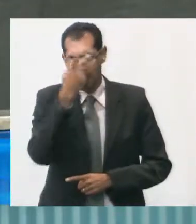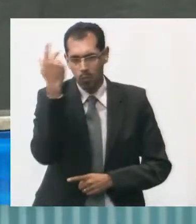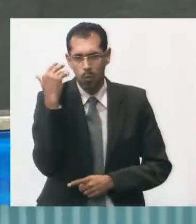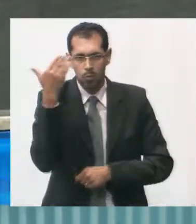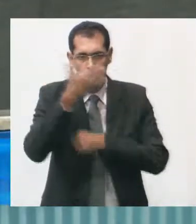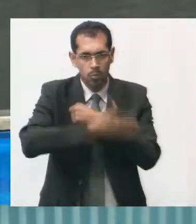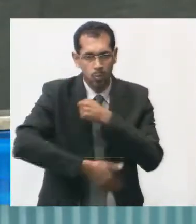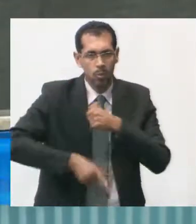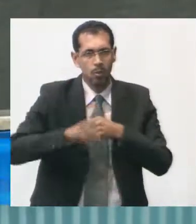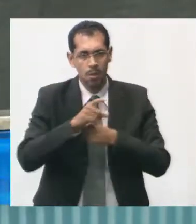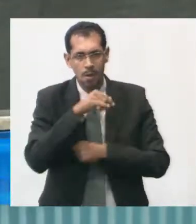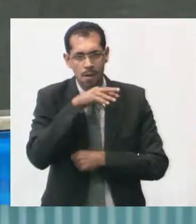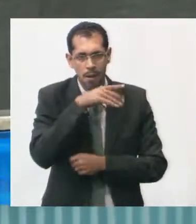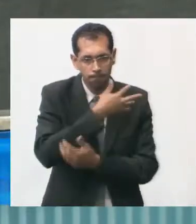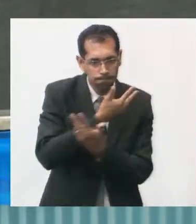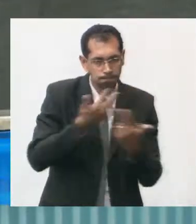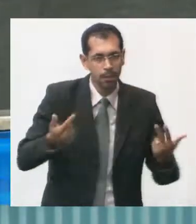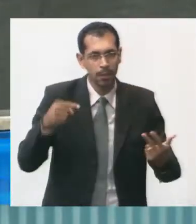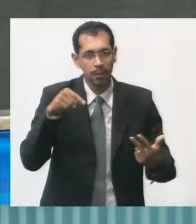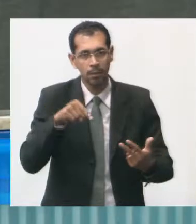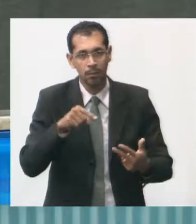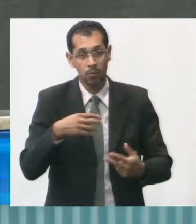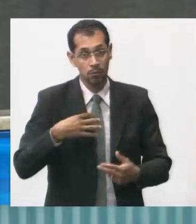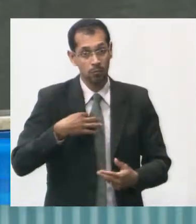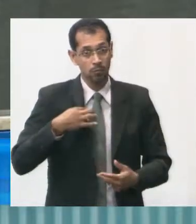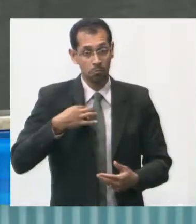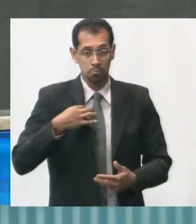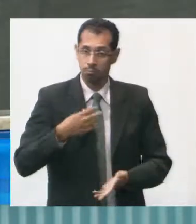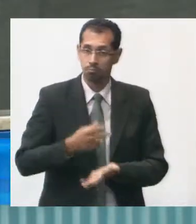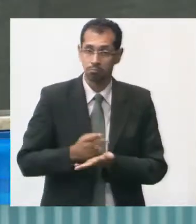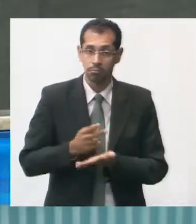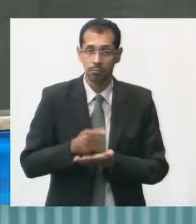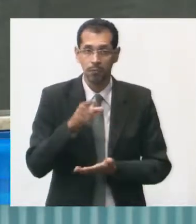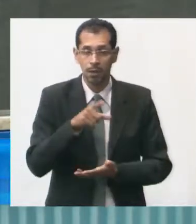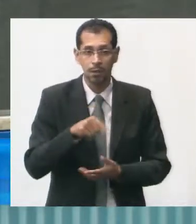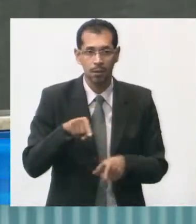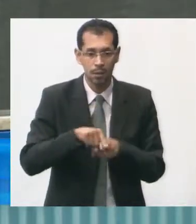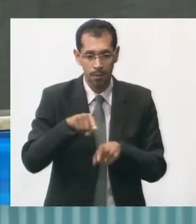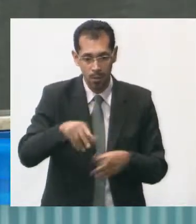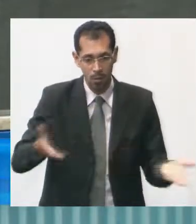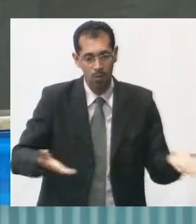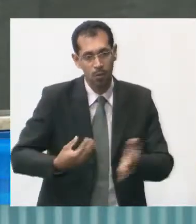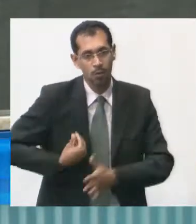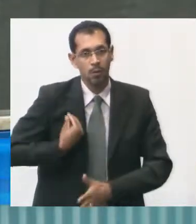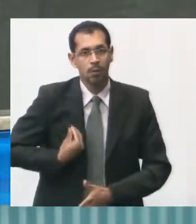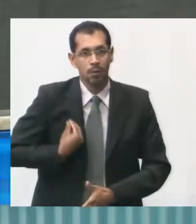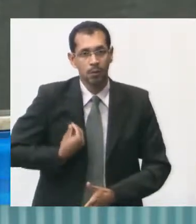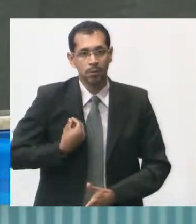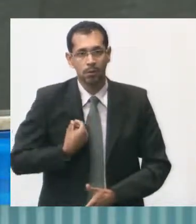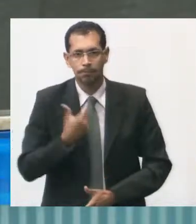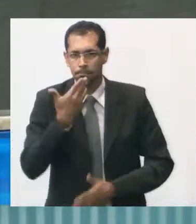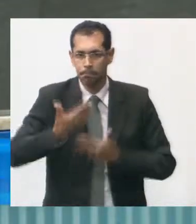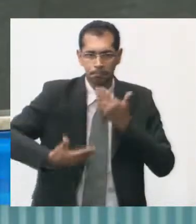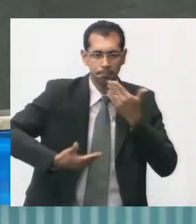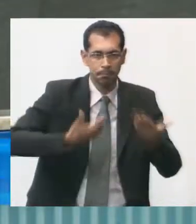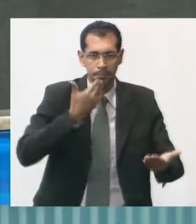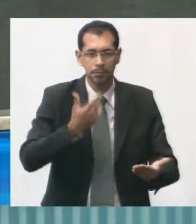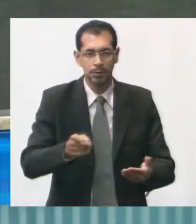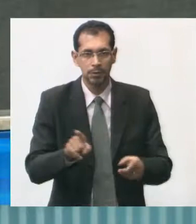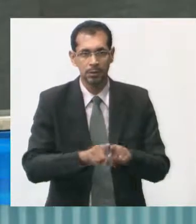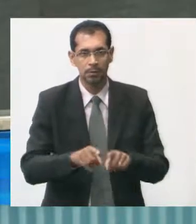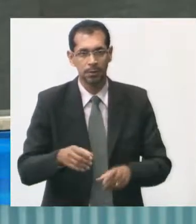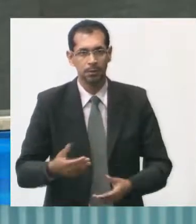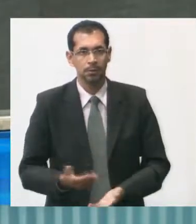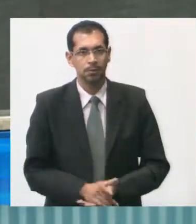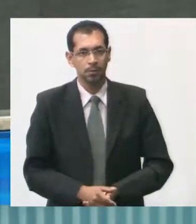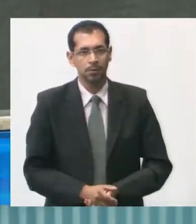nosso município, e vão estar presentes aqui também com algumas reivindicações. Então, nós contamos com a presença de todos.